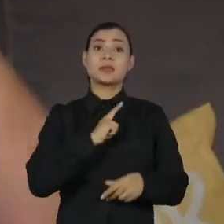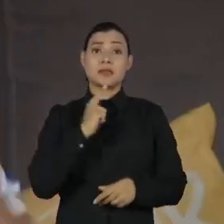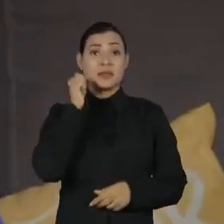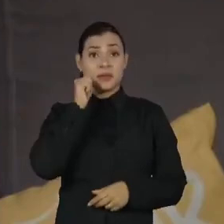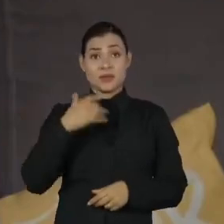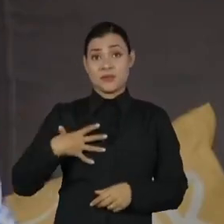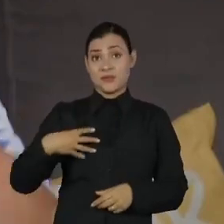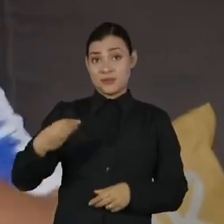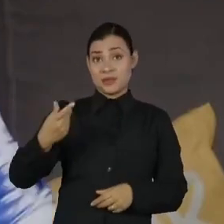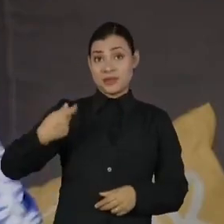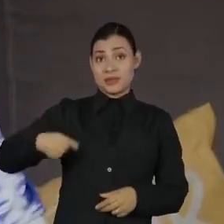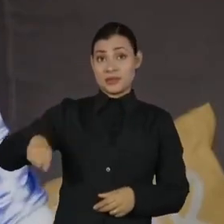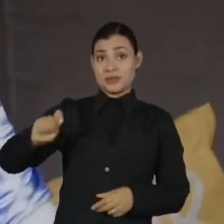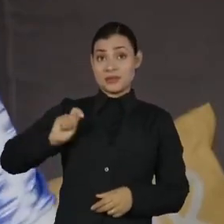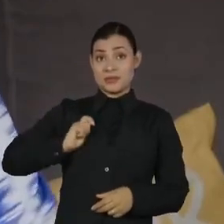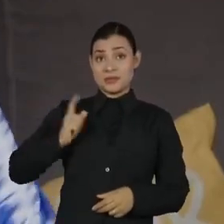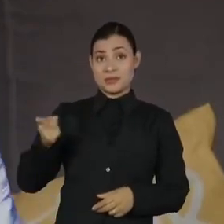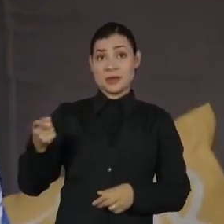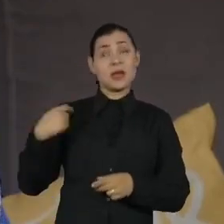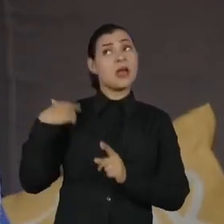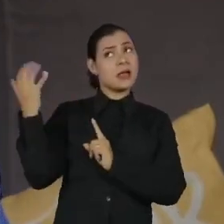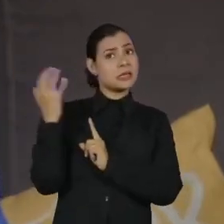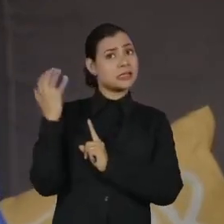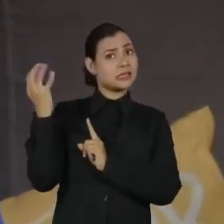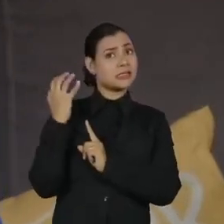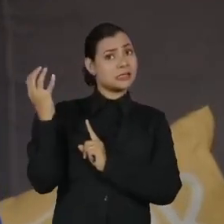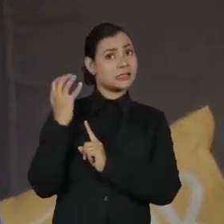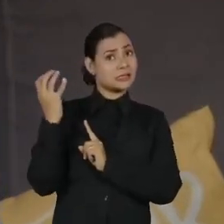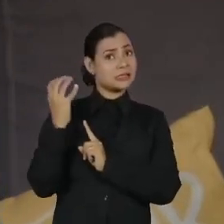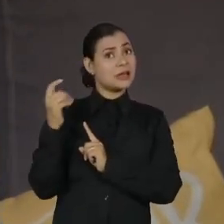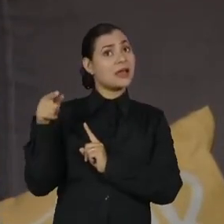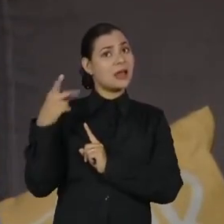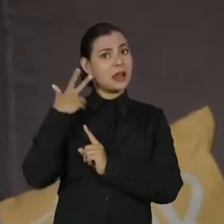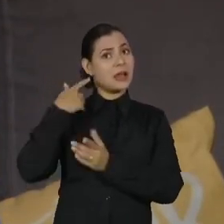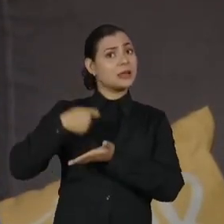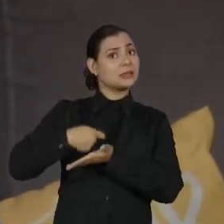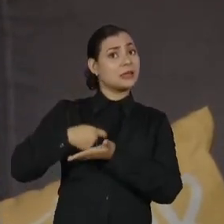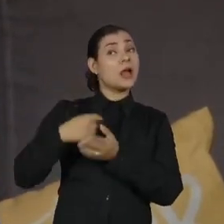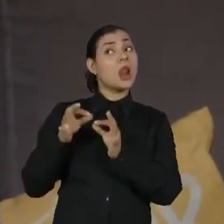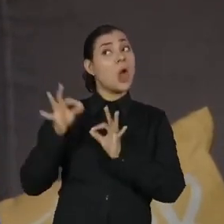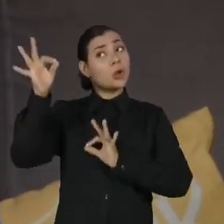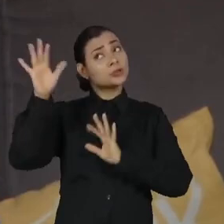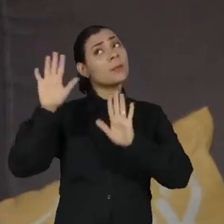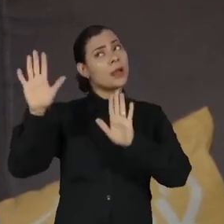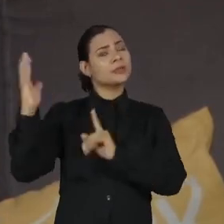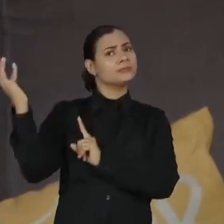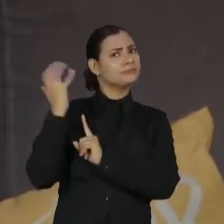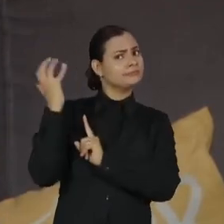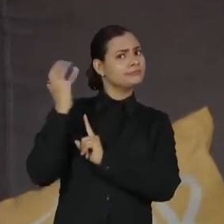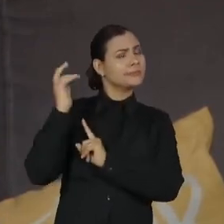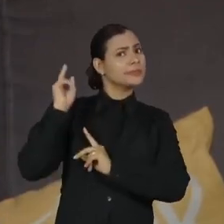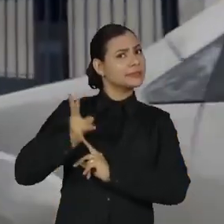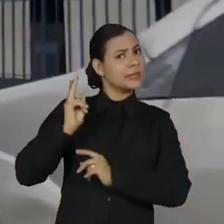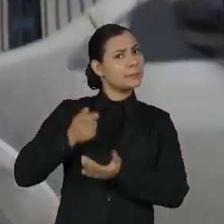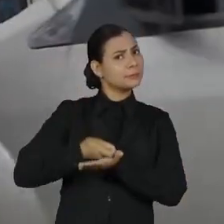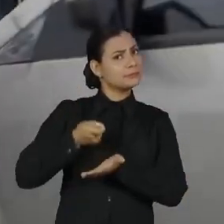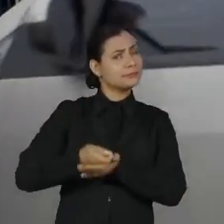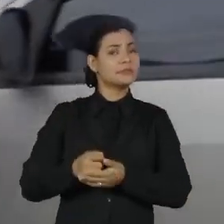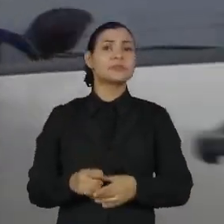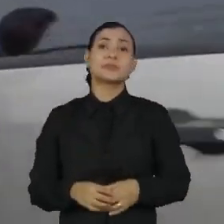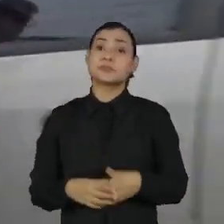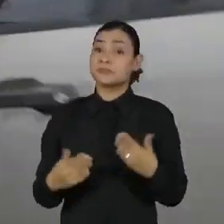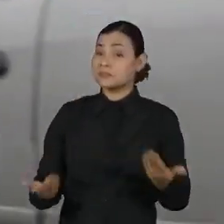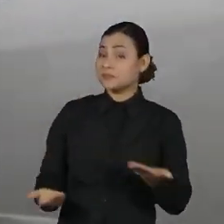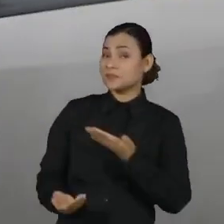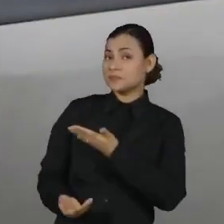filha na Espanha que cobra e cobra. Apesar dela estar longe, mas ela está sempre em cima.